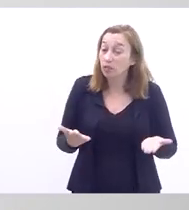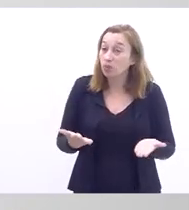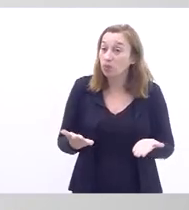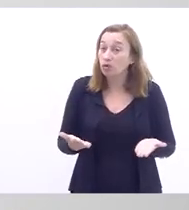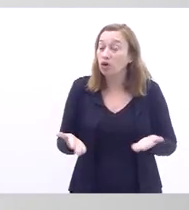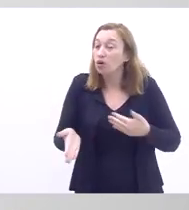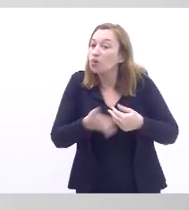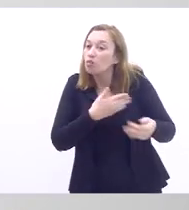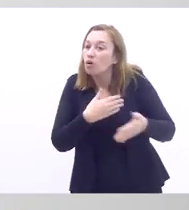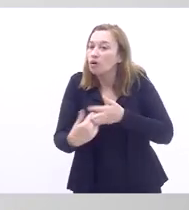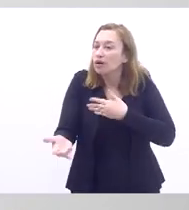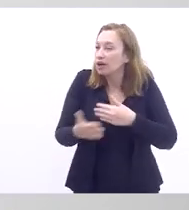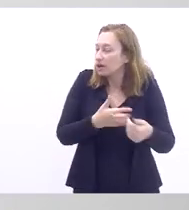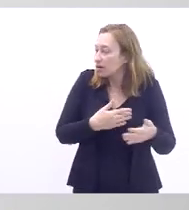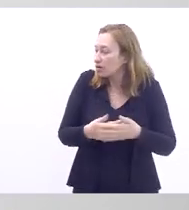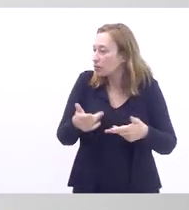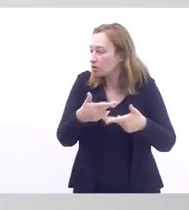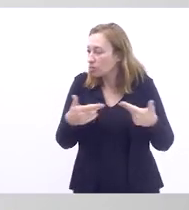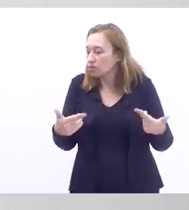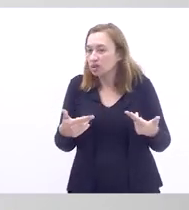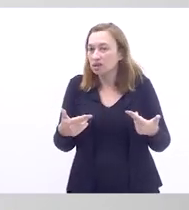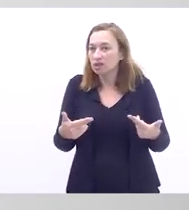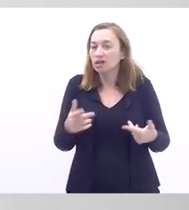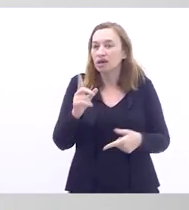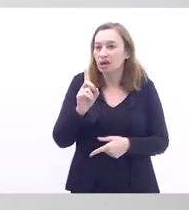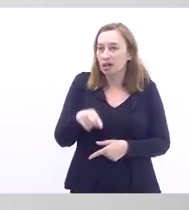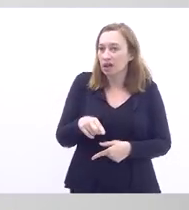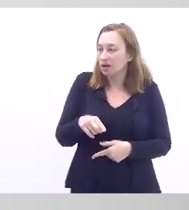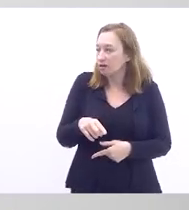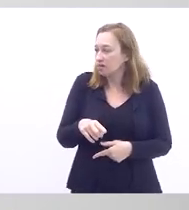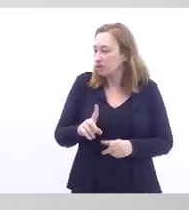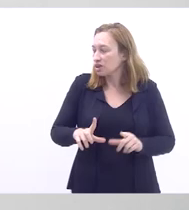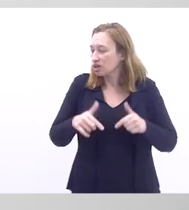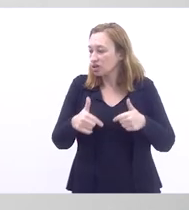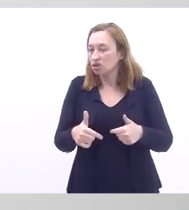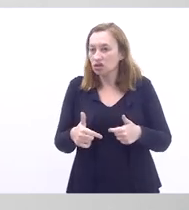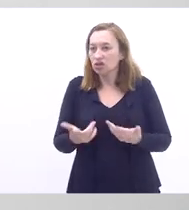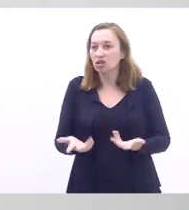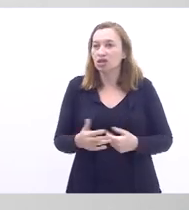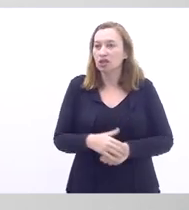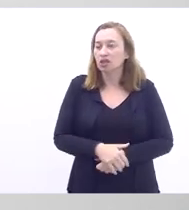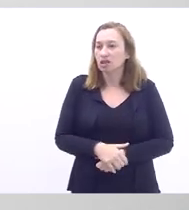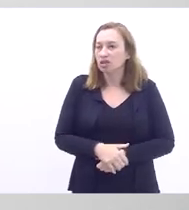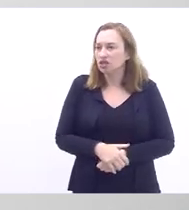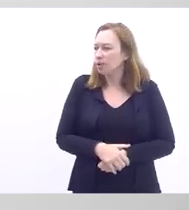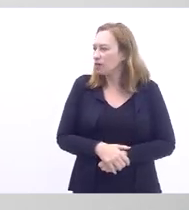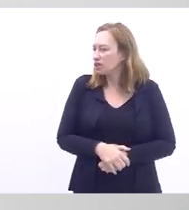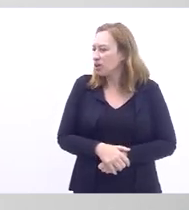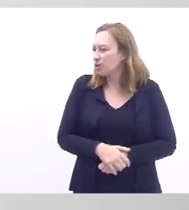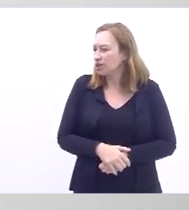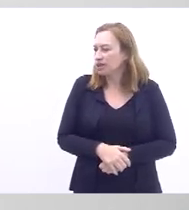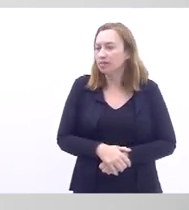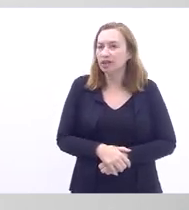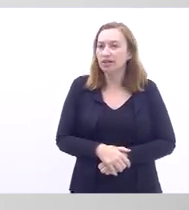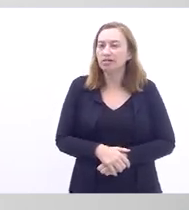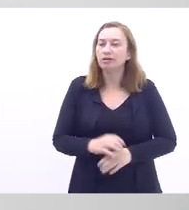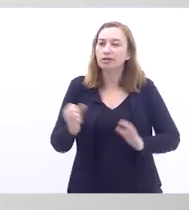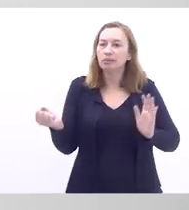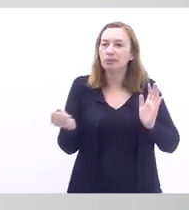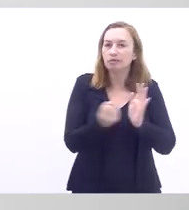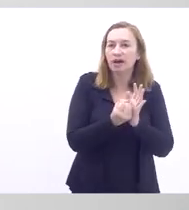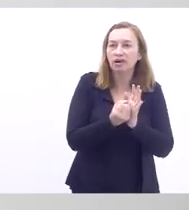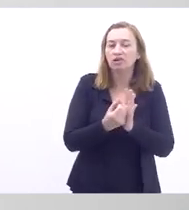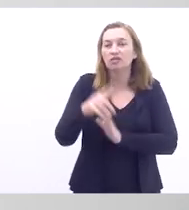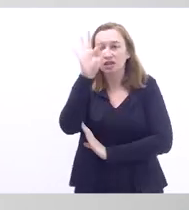qualquer forma é uma né é uma maneira de lidar com essa intervenção né do pacto federativo